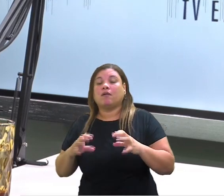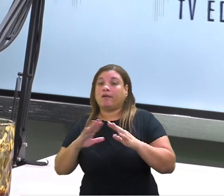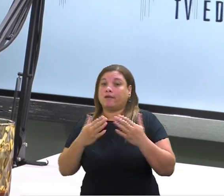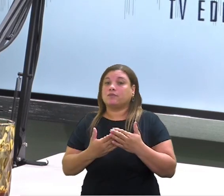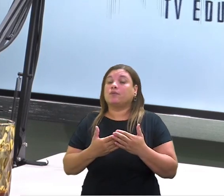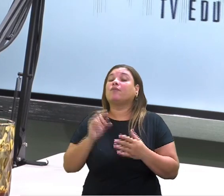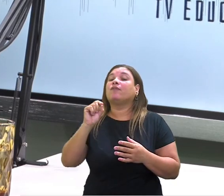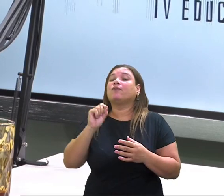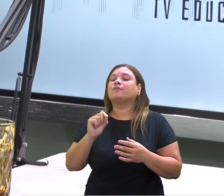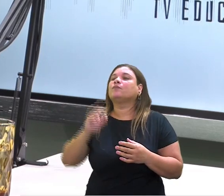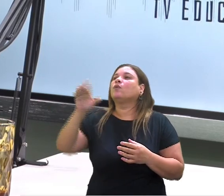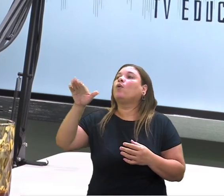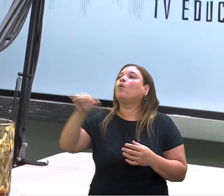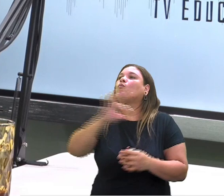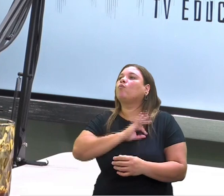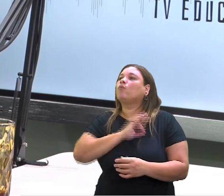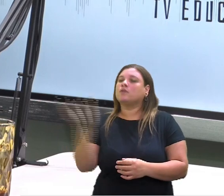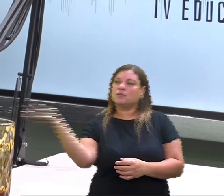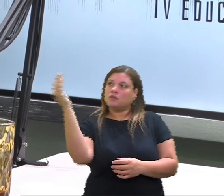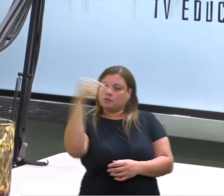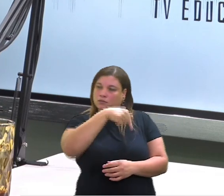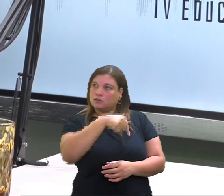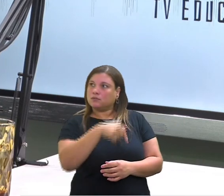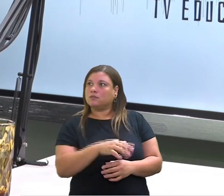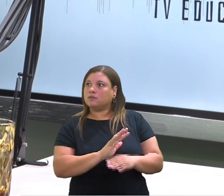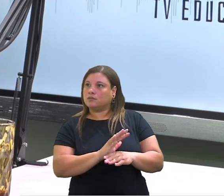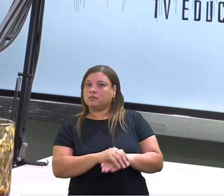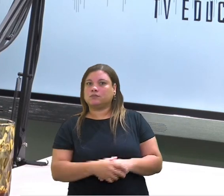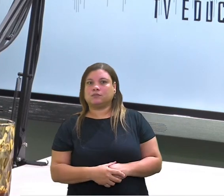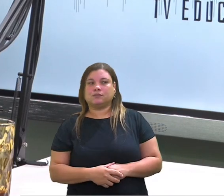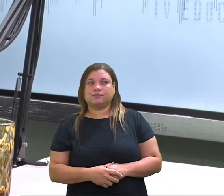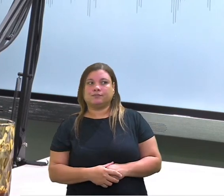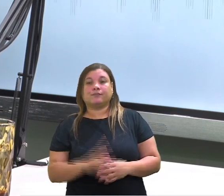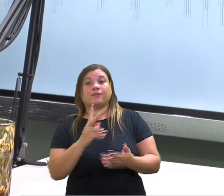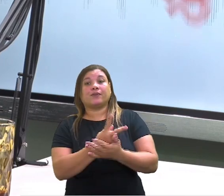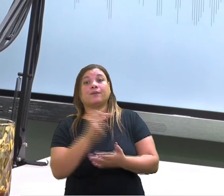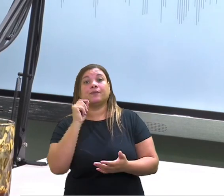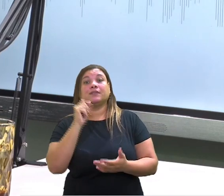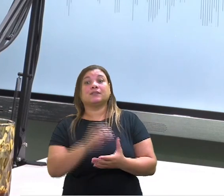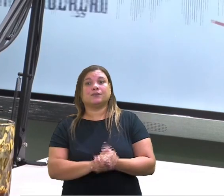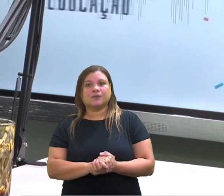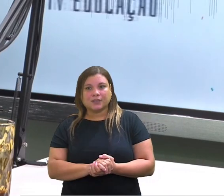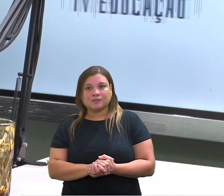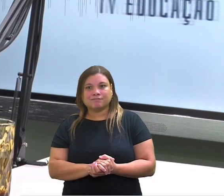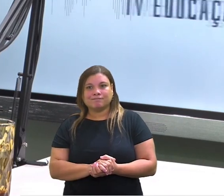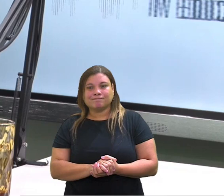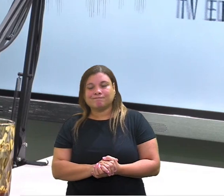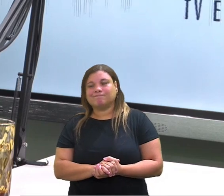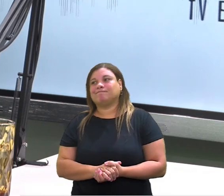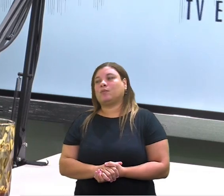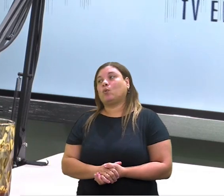local e o aluno chorando falou, não vou sentar porque está doendo. O aluno não podia sentar porque ele era vítima